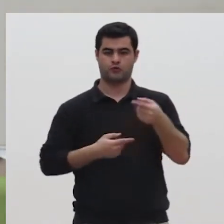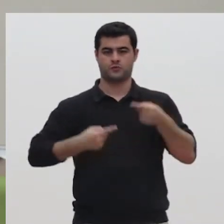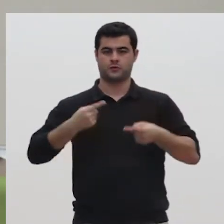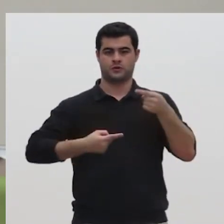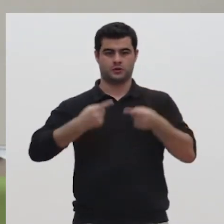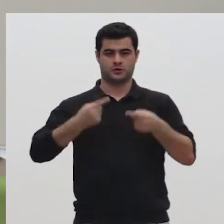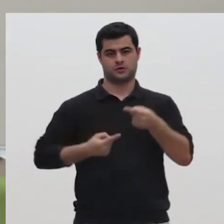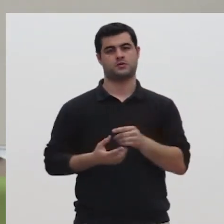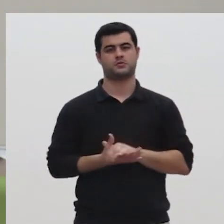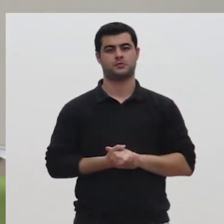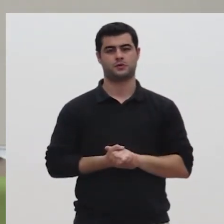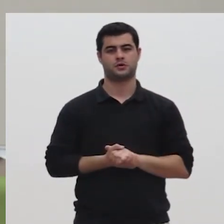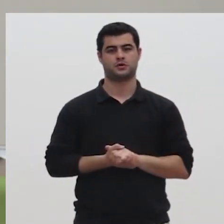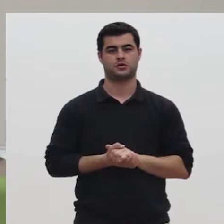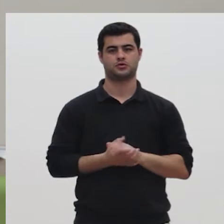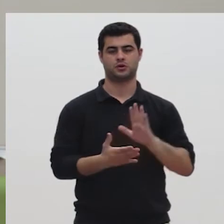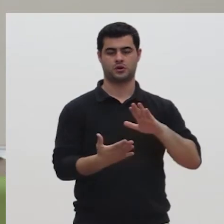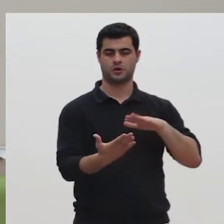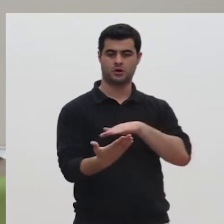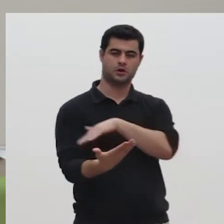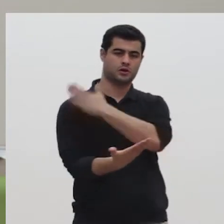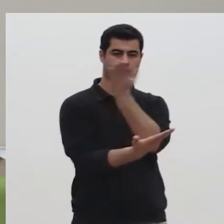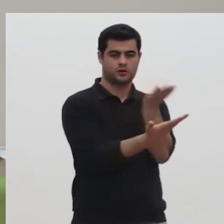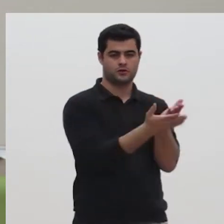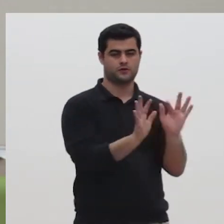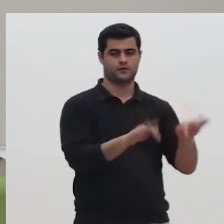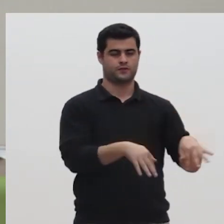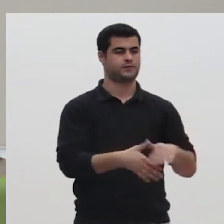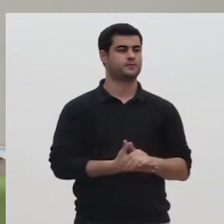deverá seguir a ordem até o sorteio final.